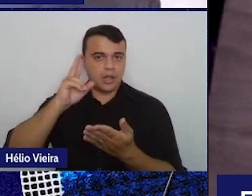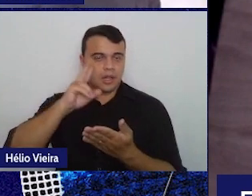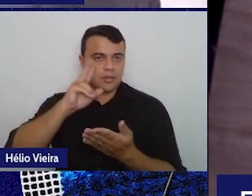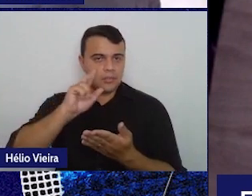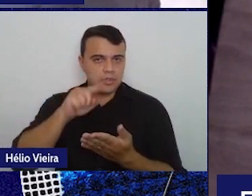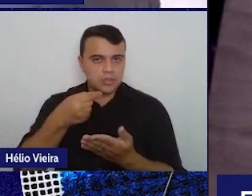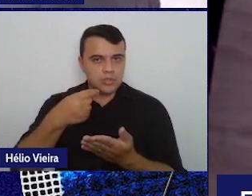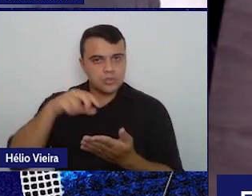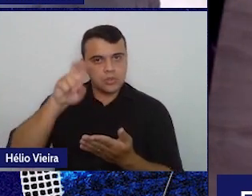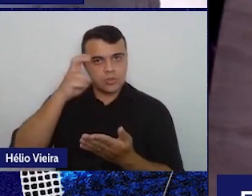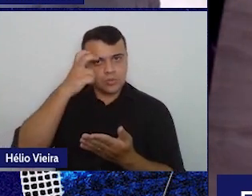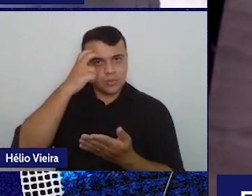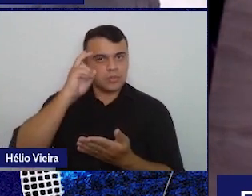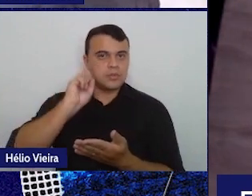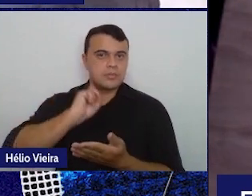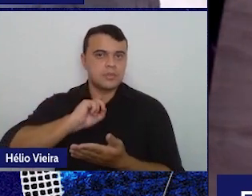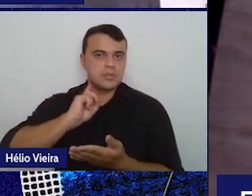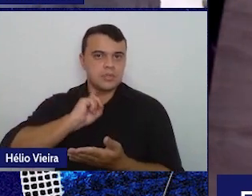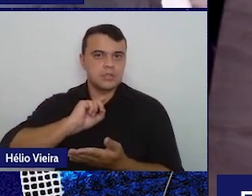nossa cultura mineira,